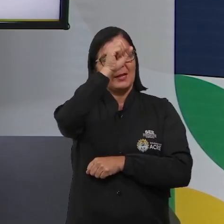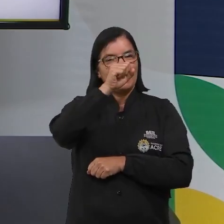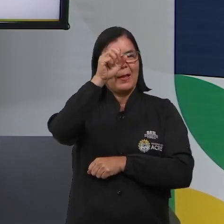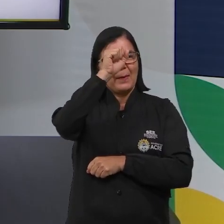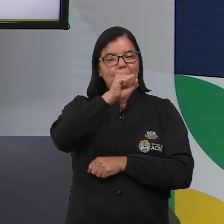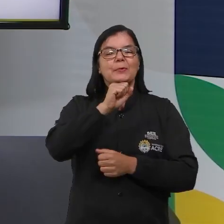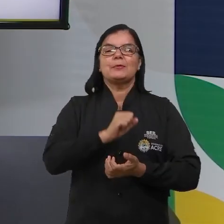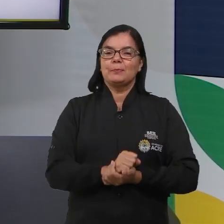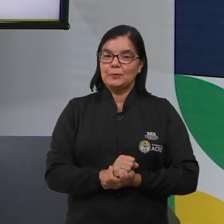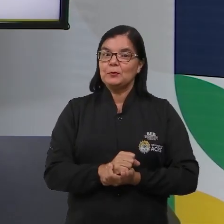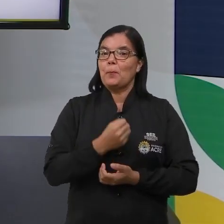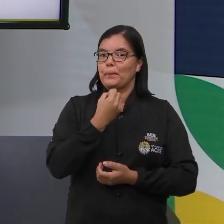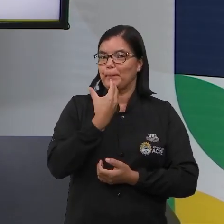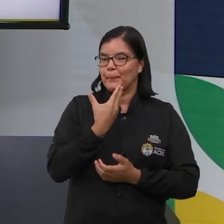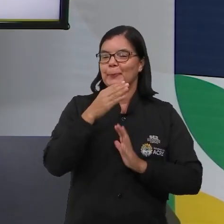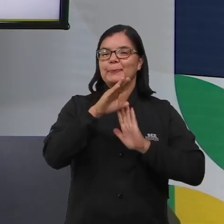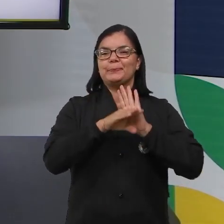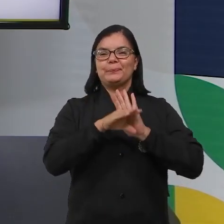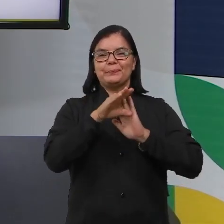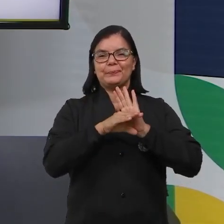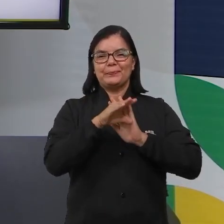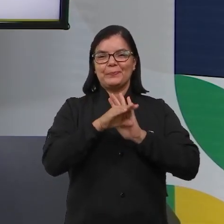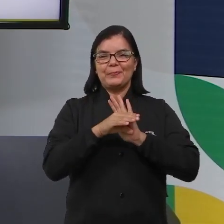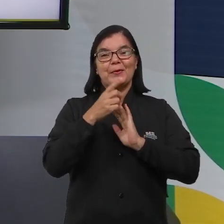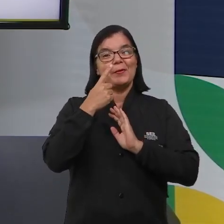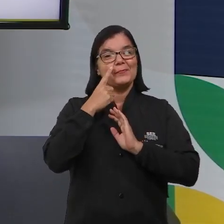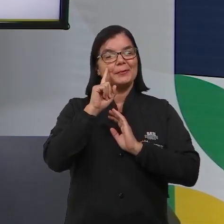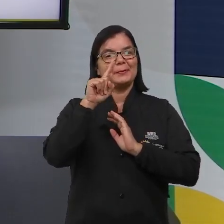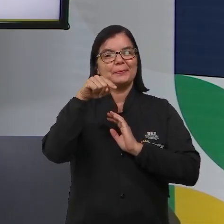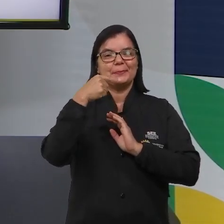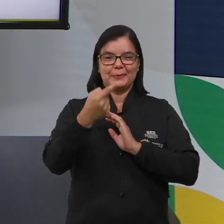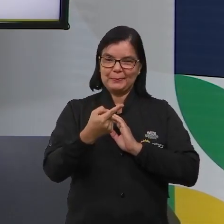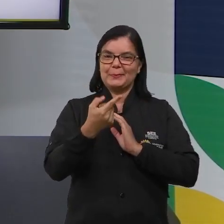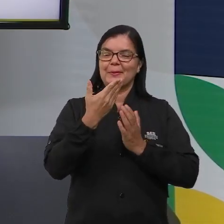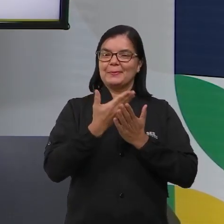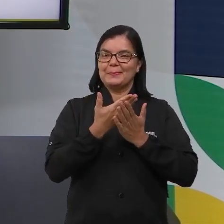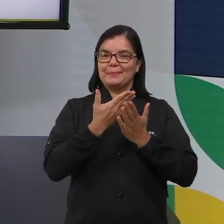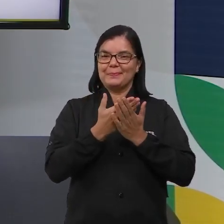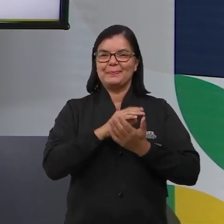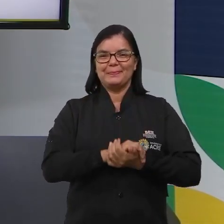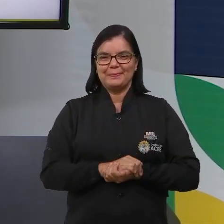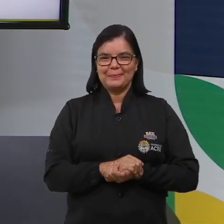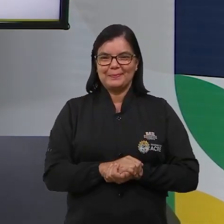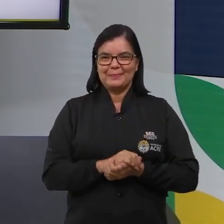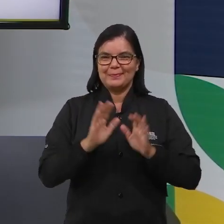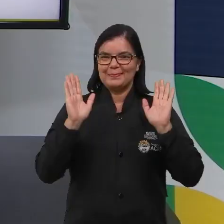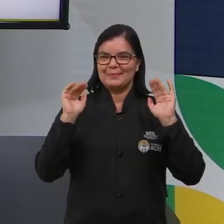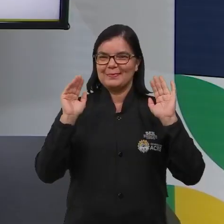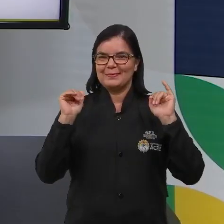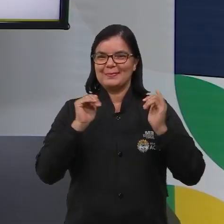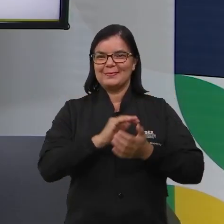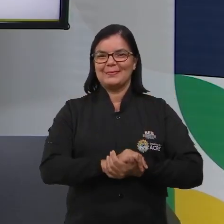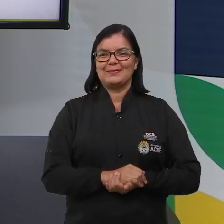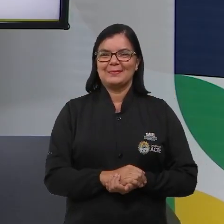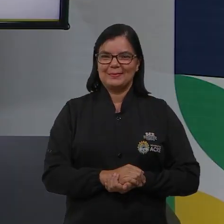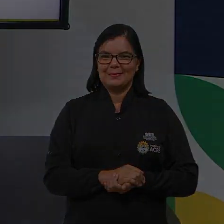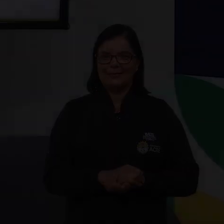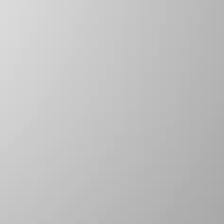aprendido muito bem esse conteúdo e eu te vejo numa próxima aula, tá certo? Tchau!